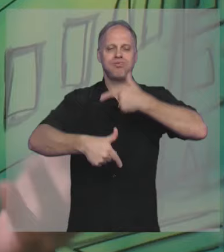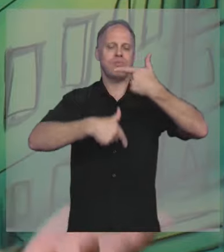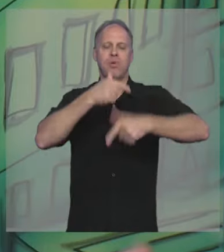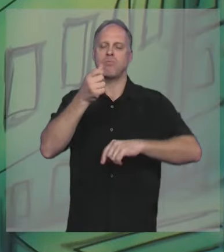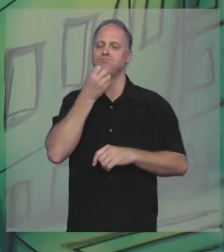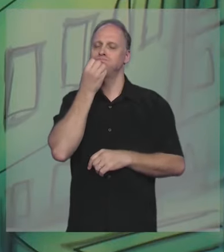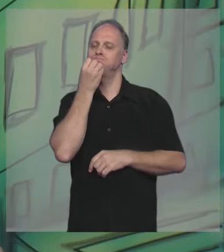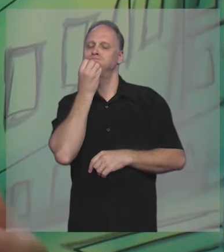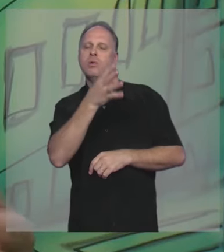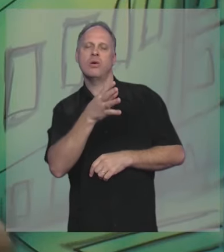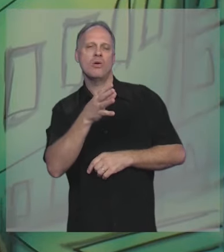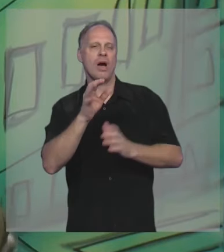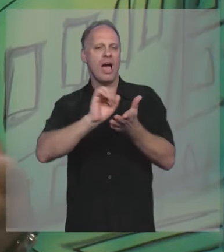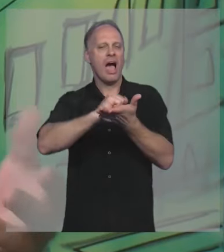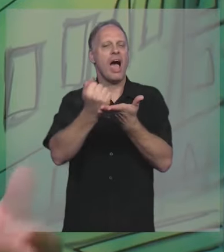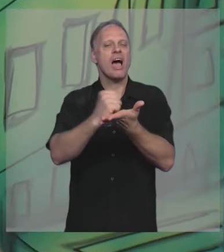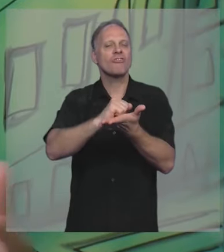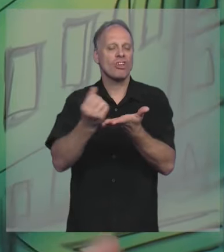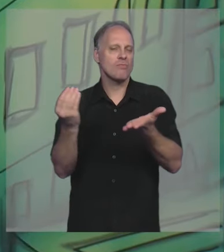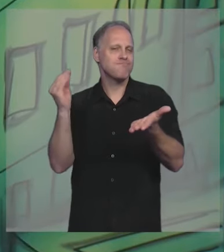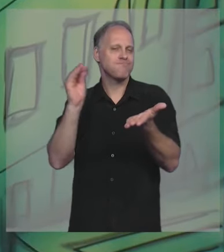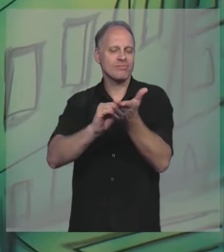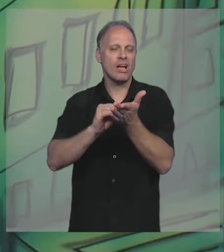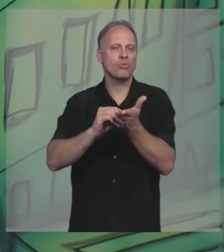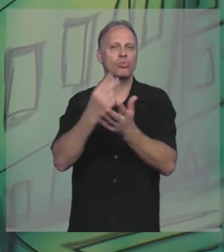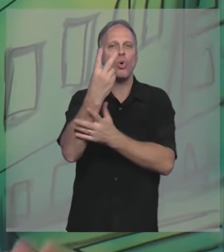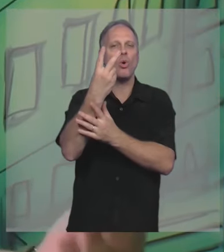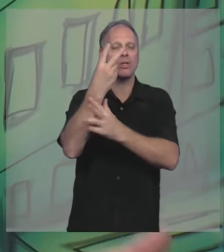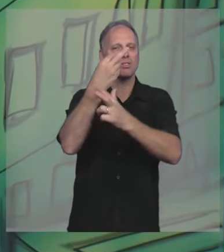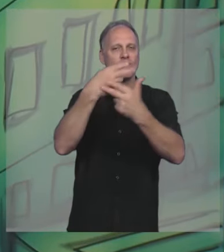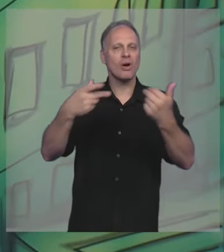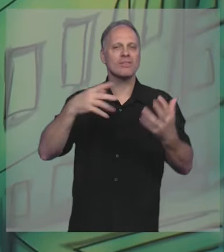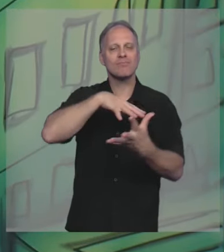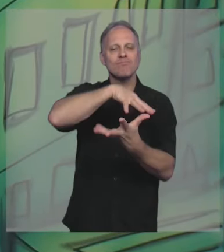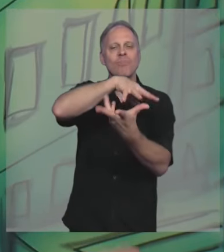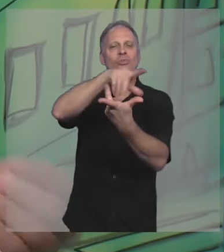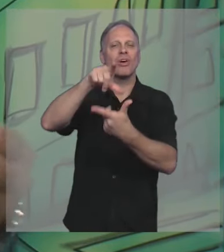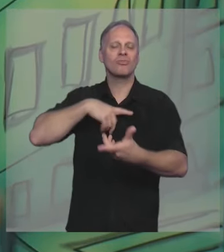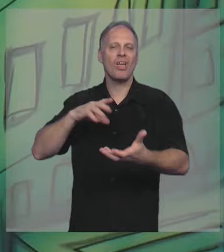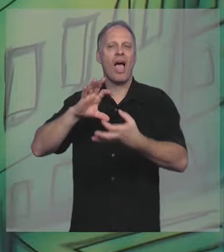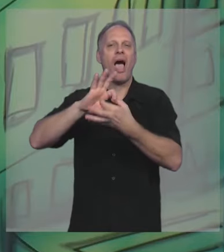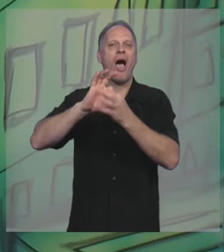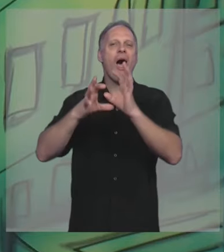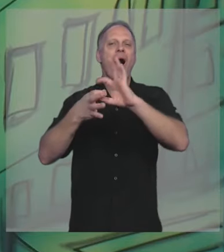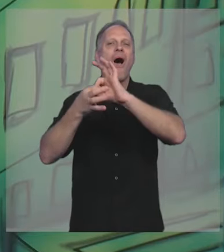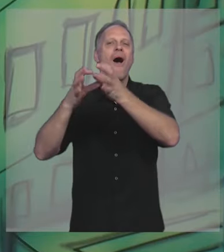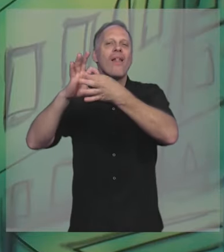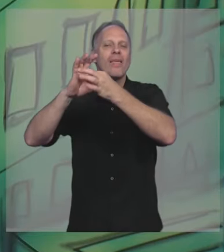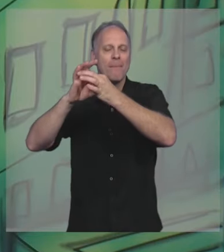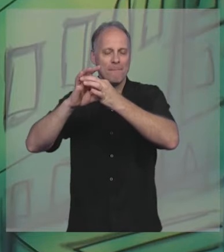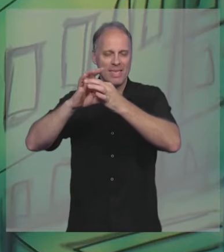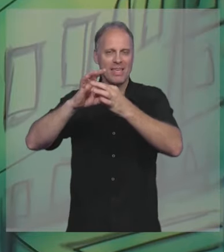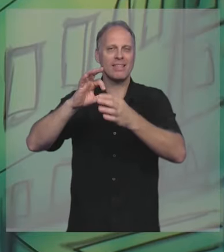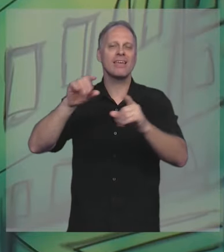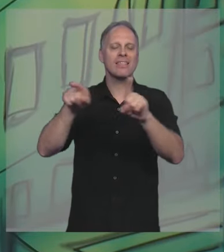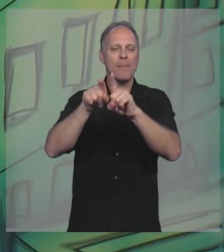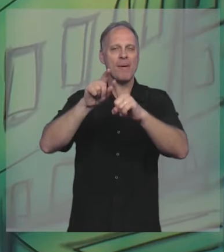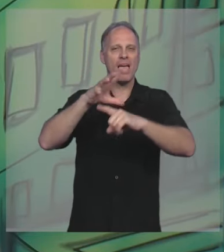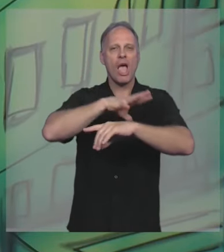Tinha na agenda os dois principais eventos mundiais, que é a Olimpíada e a Copa do Mundo,